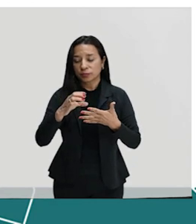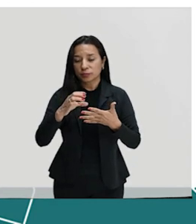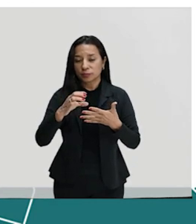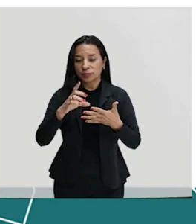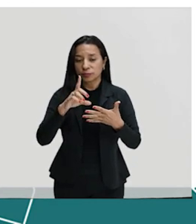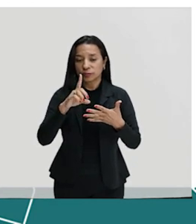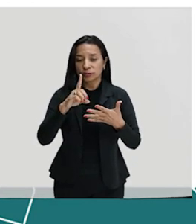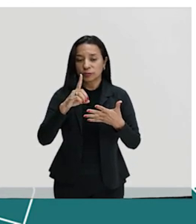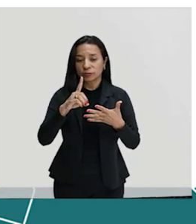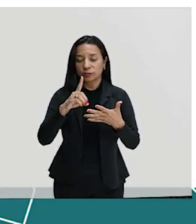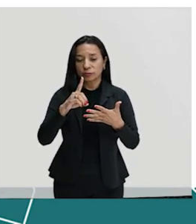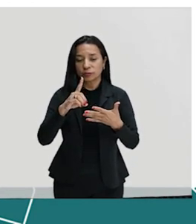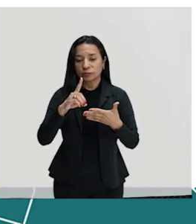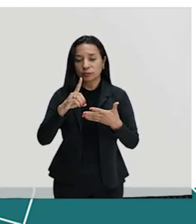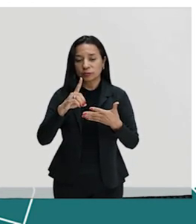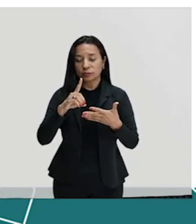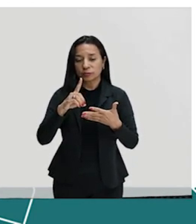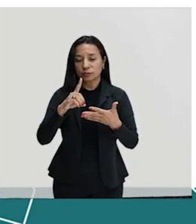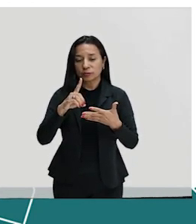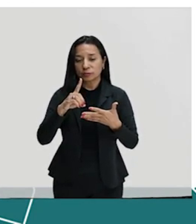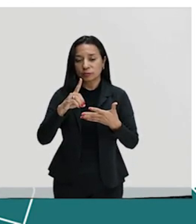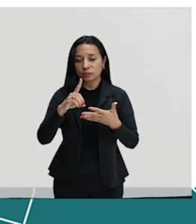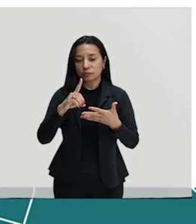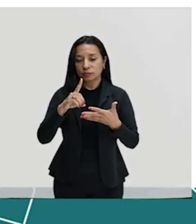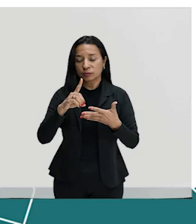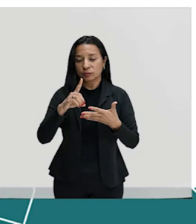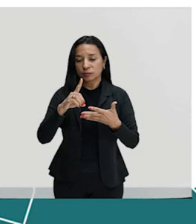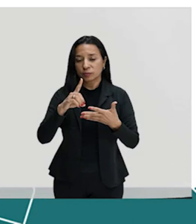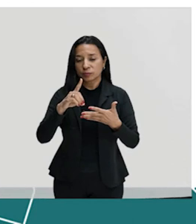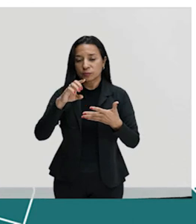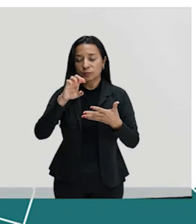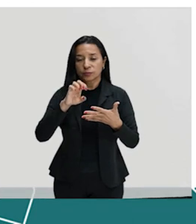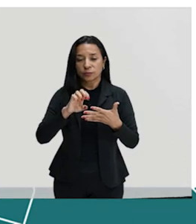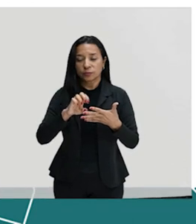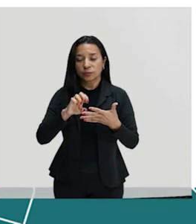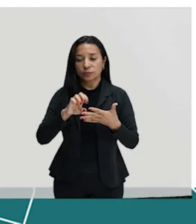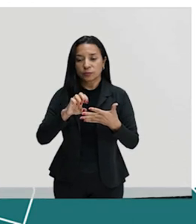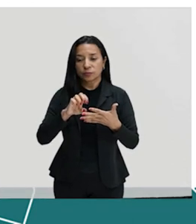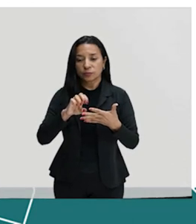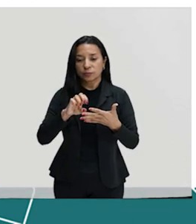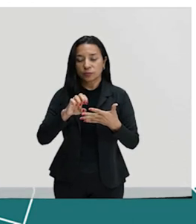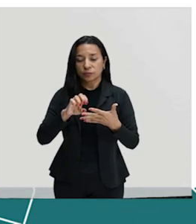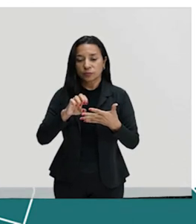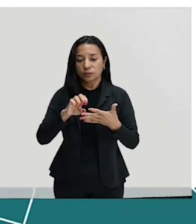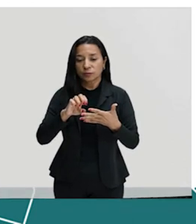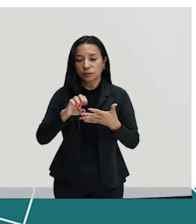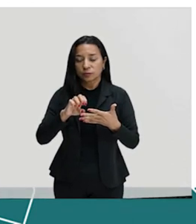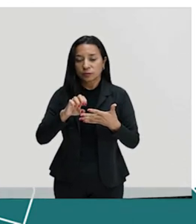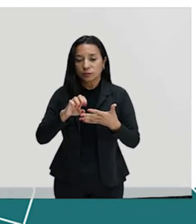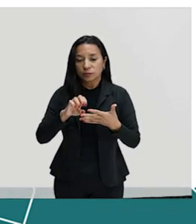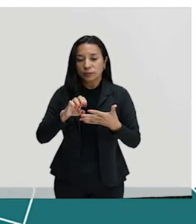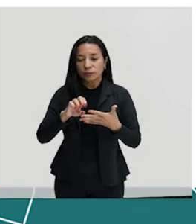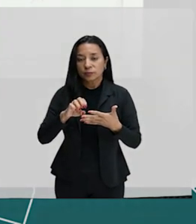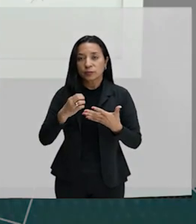C 0 letra D -3 grax ou letra e 3